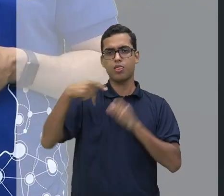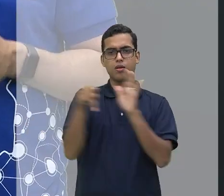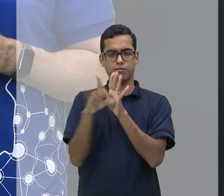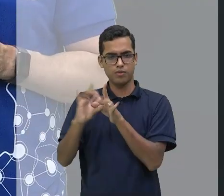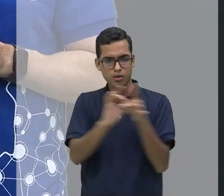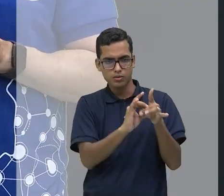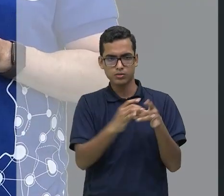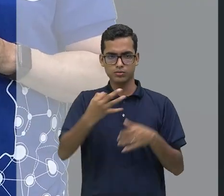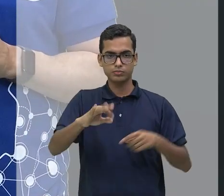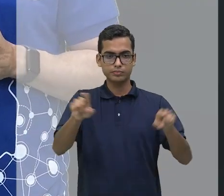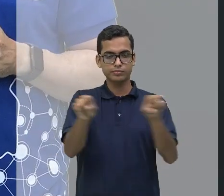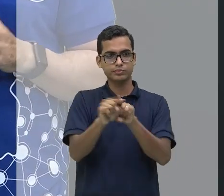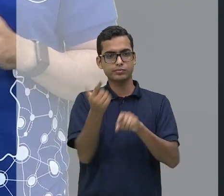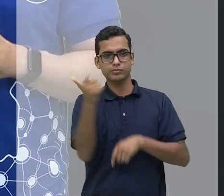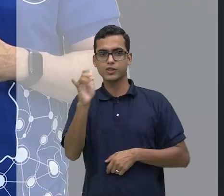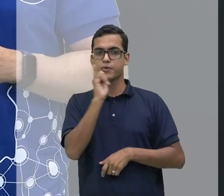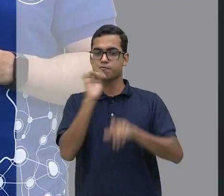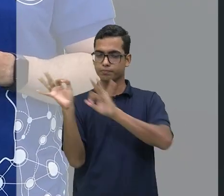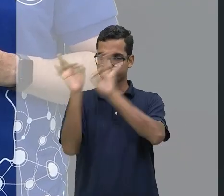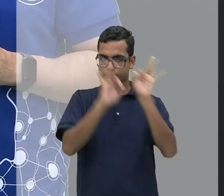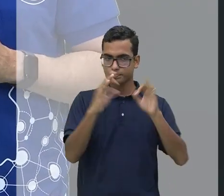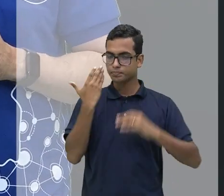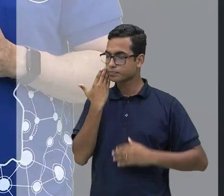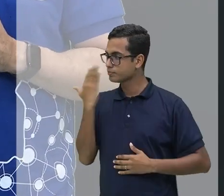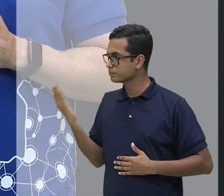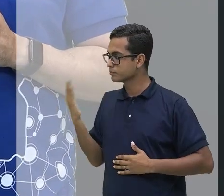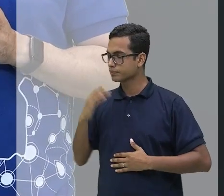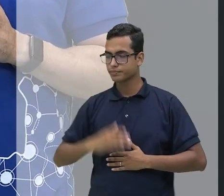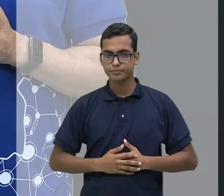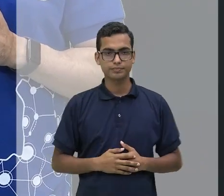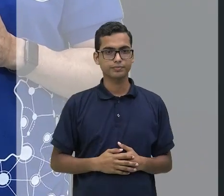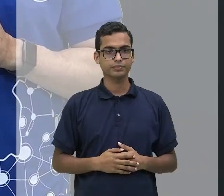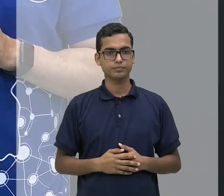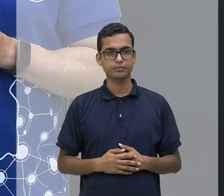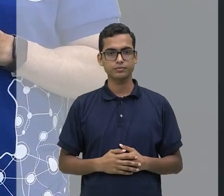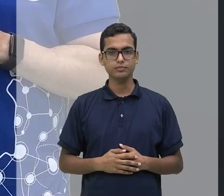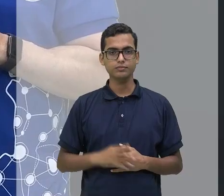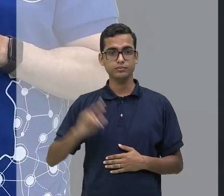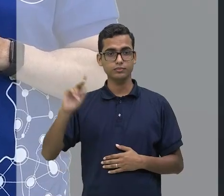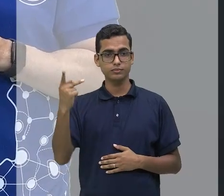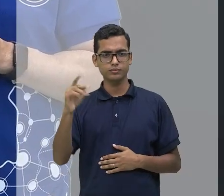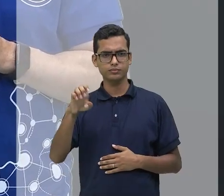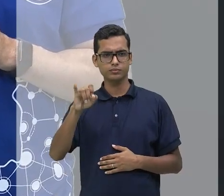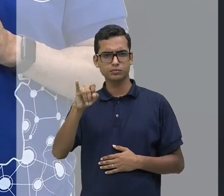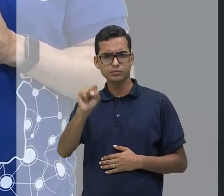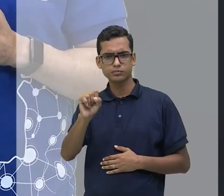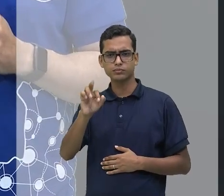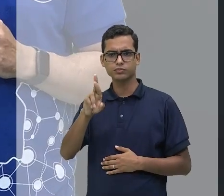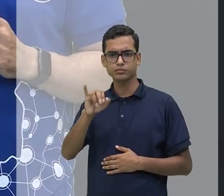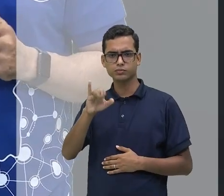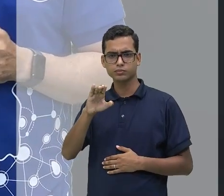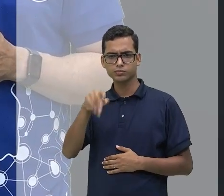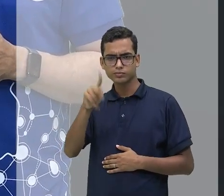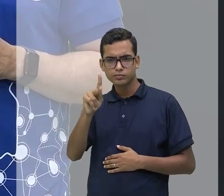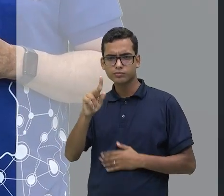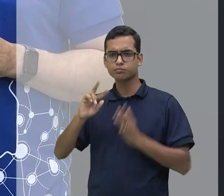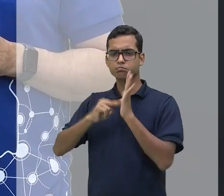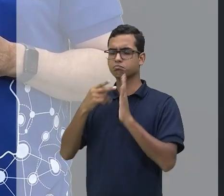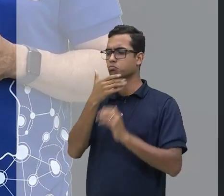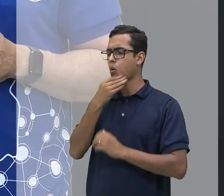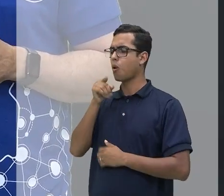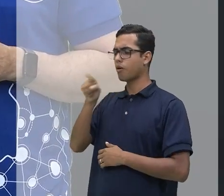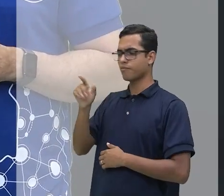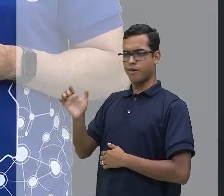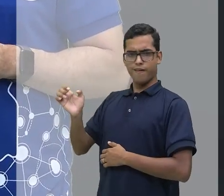exemplo, agora com uma conjunção adversativa. Olha só. He is rich, ele é rico. He